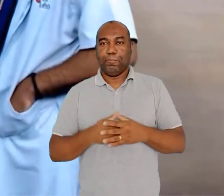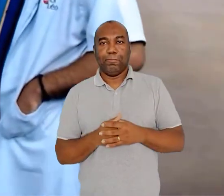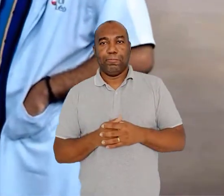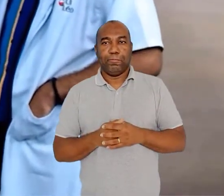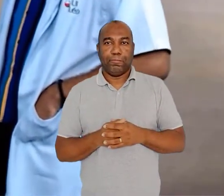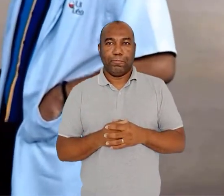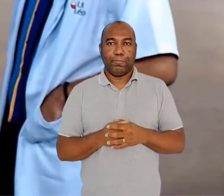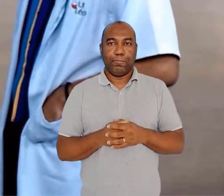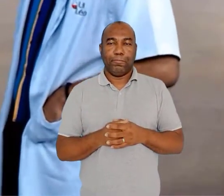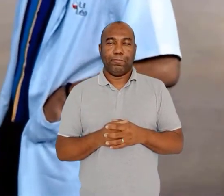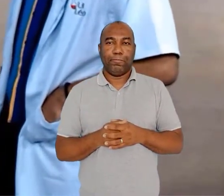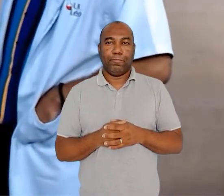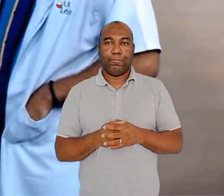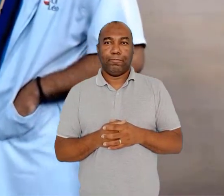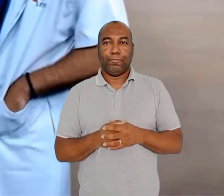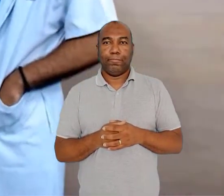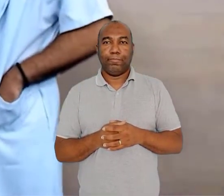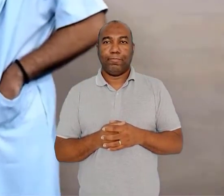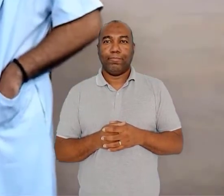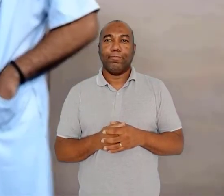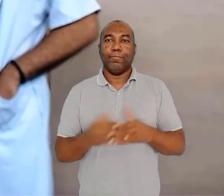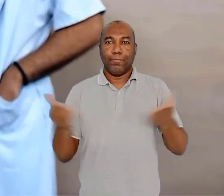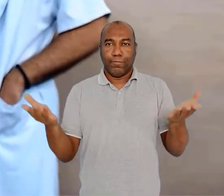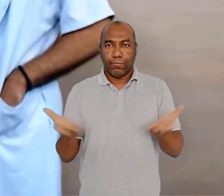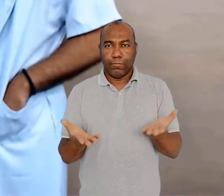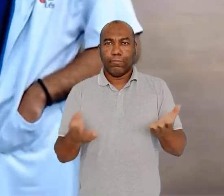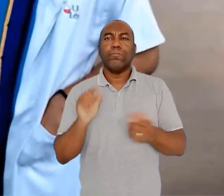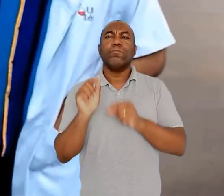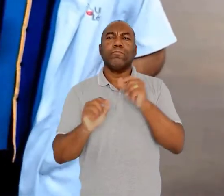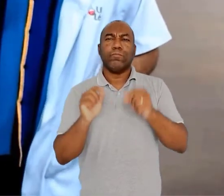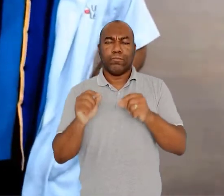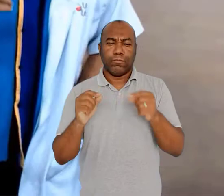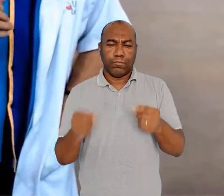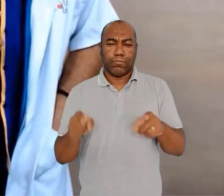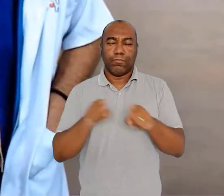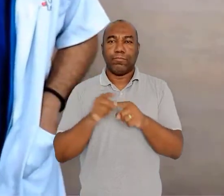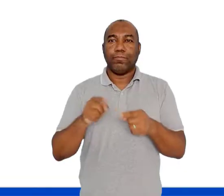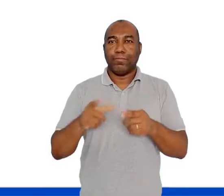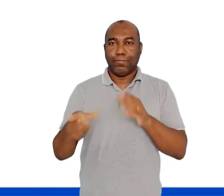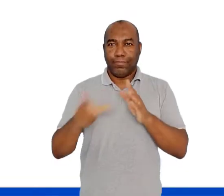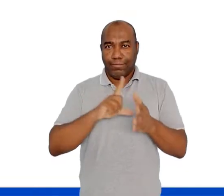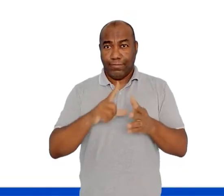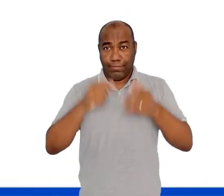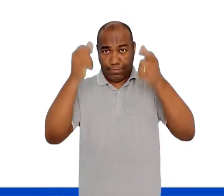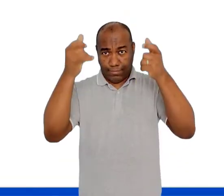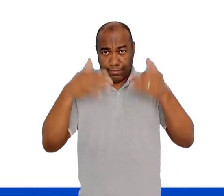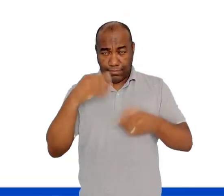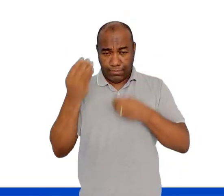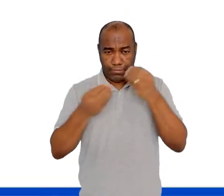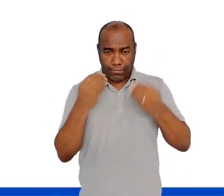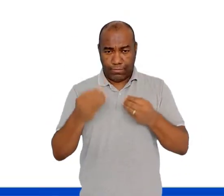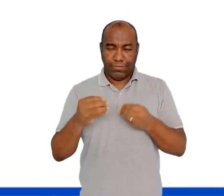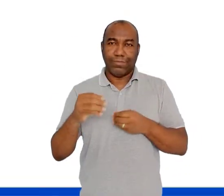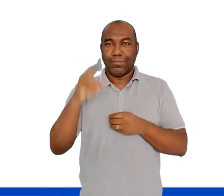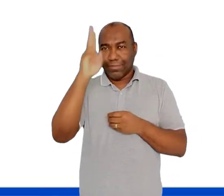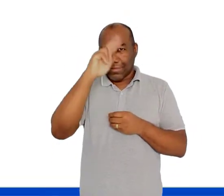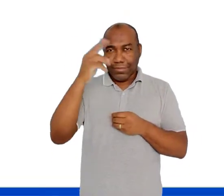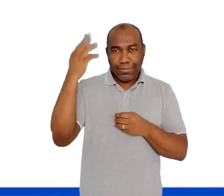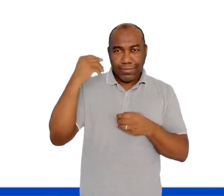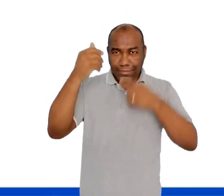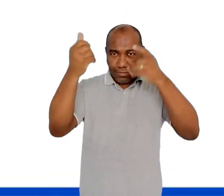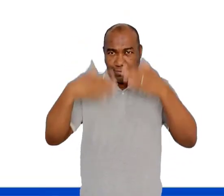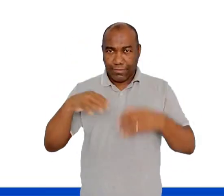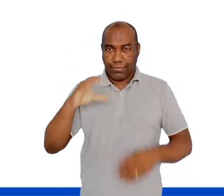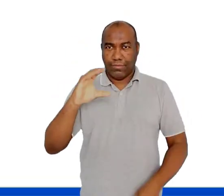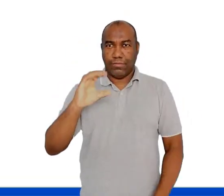termoquímica. Para começar hoje, eu quero trabalhar para contextualizar para vocês o que é uma combustão. Né? Combustão